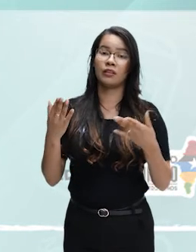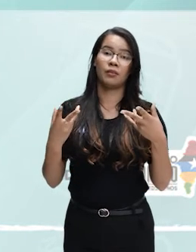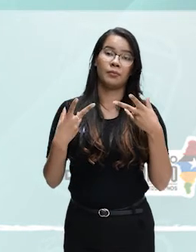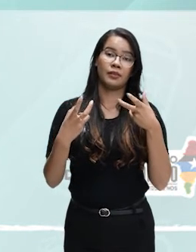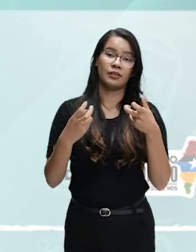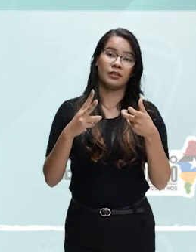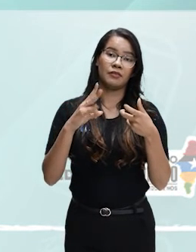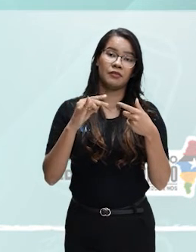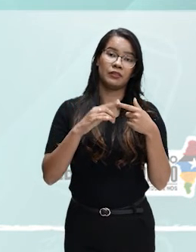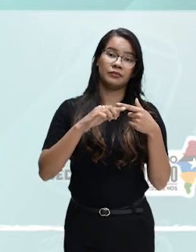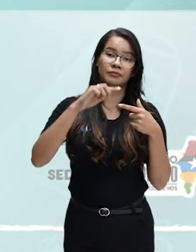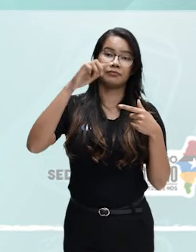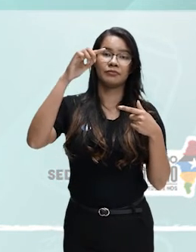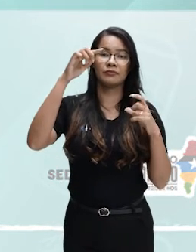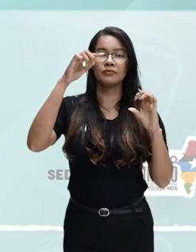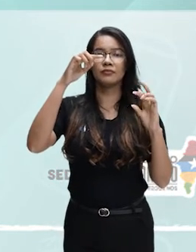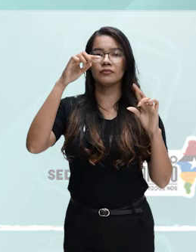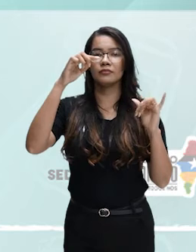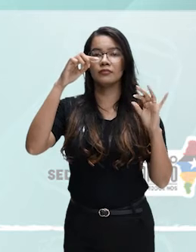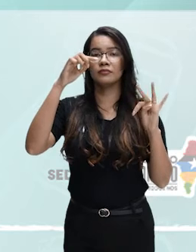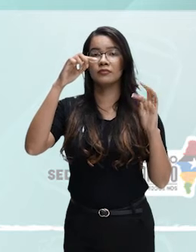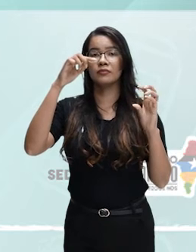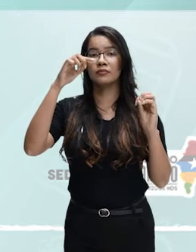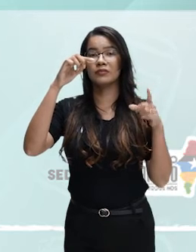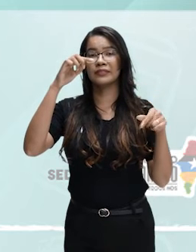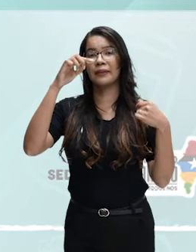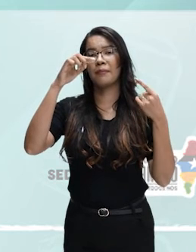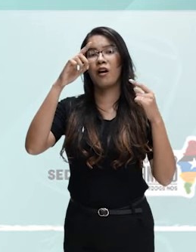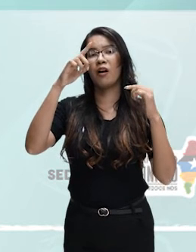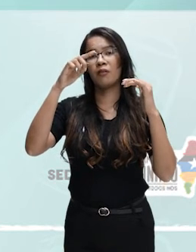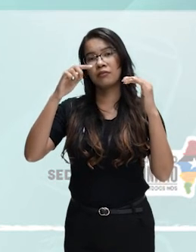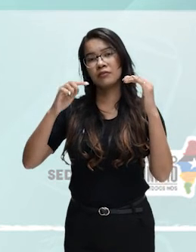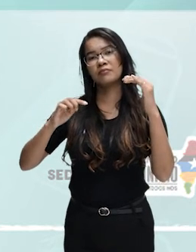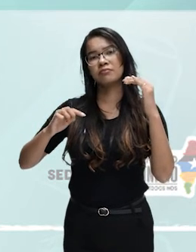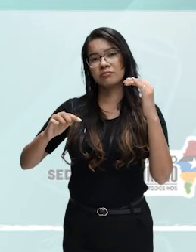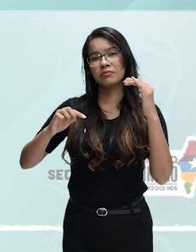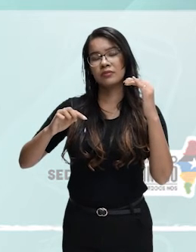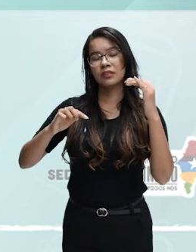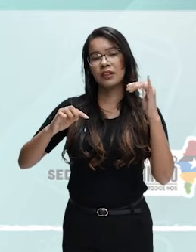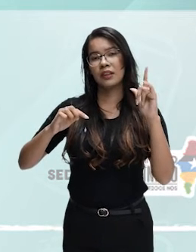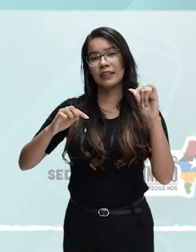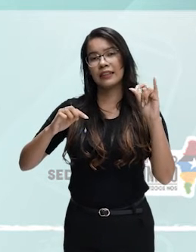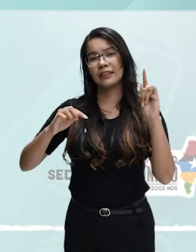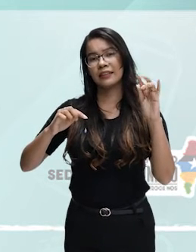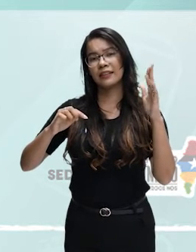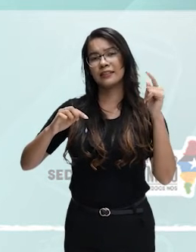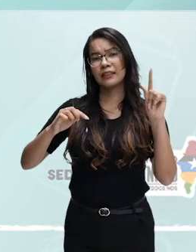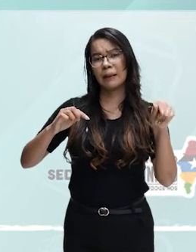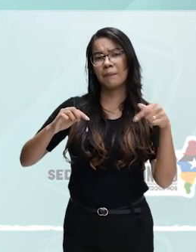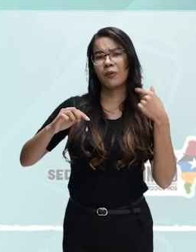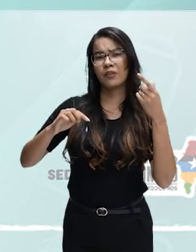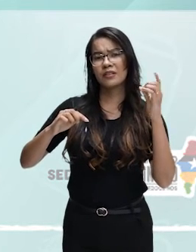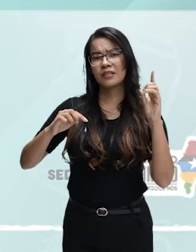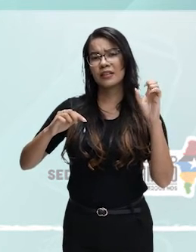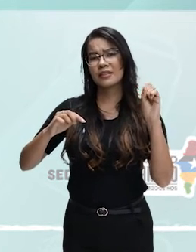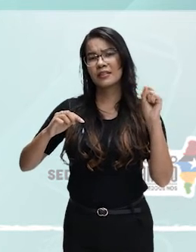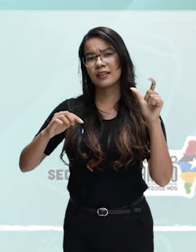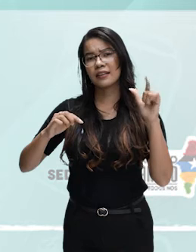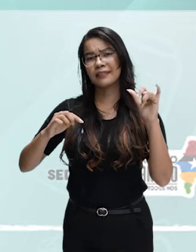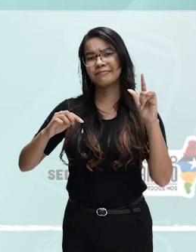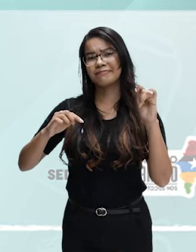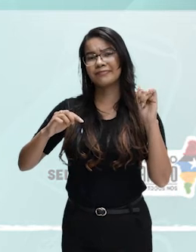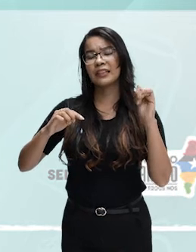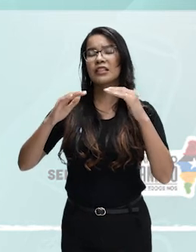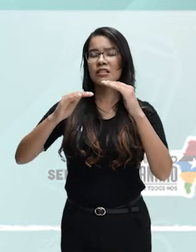crítico, depois a temperatura vai diminuindo, né? Liga aqui e desliga bem aqui. Ó. Aí desce